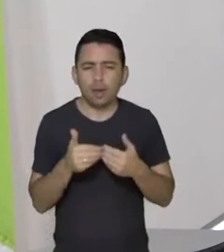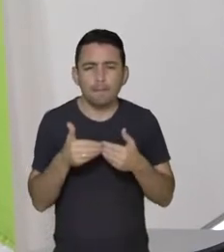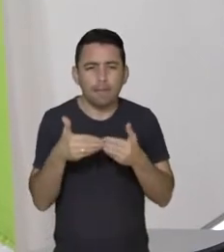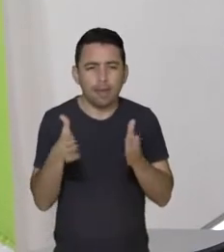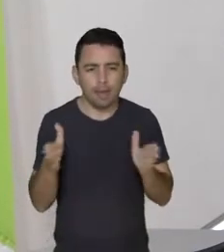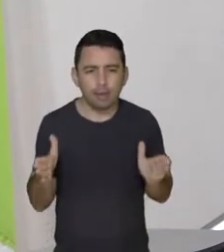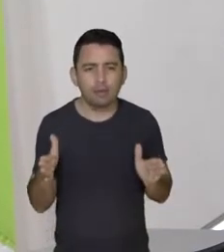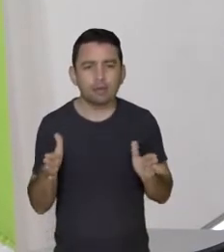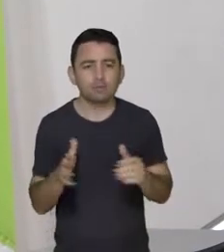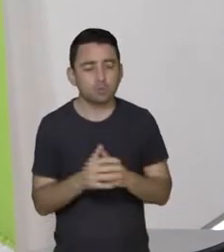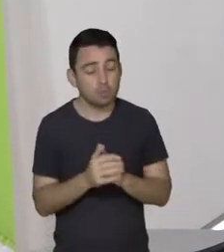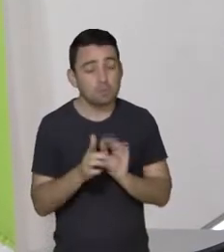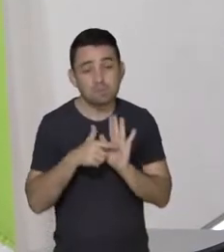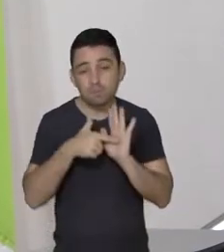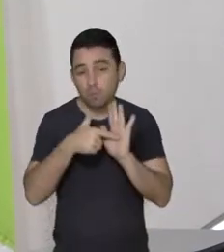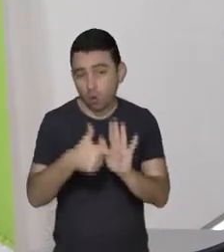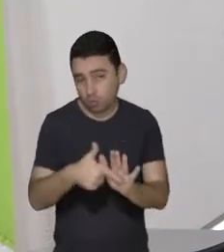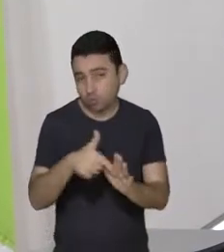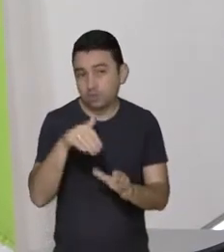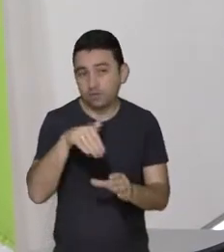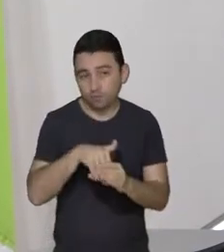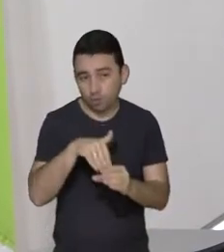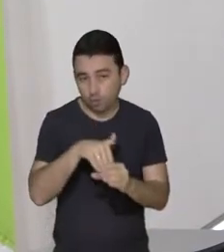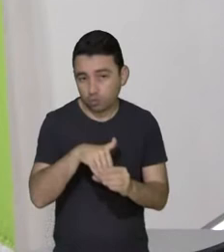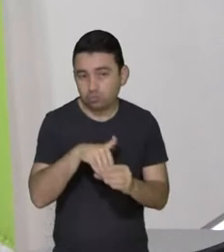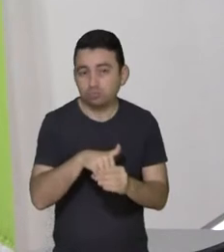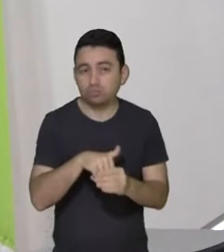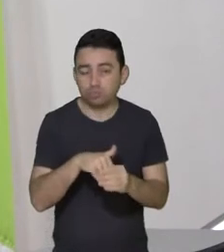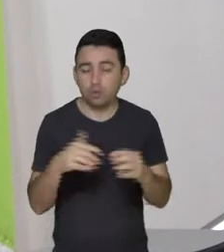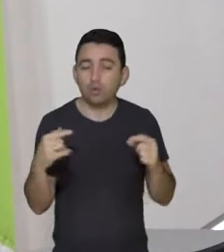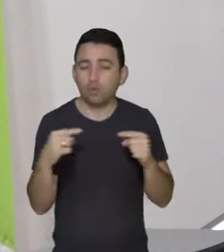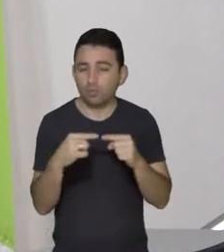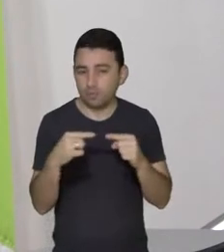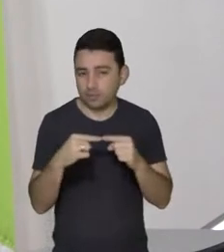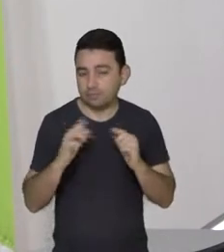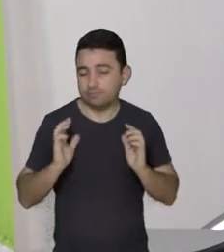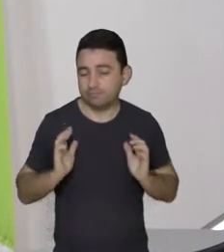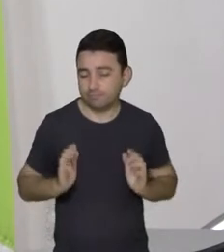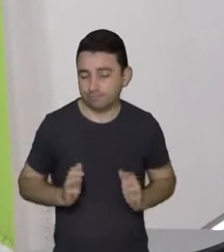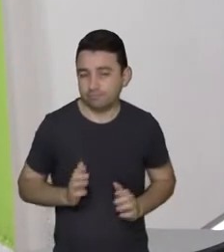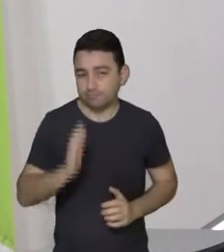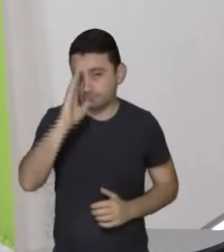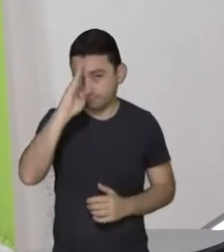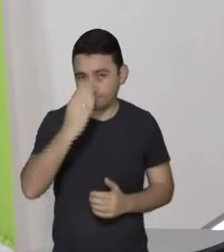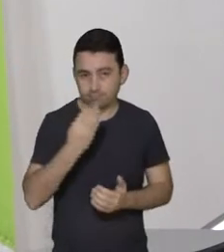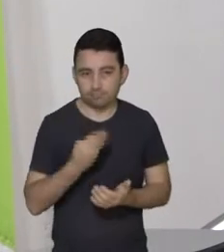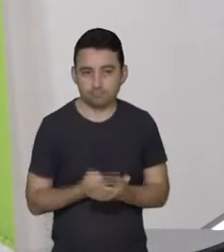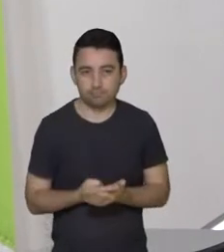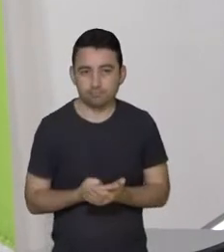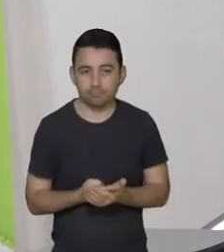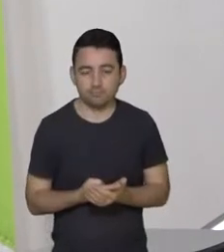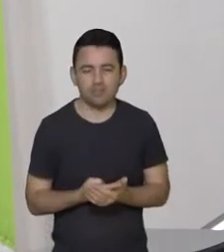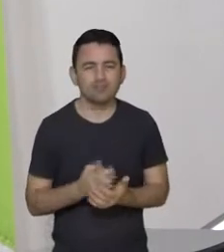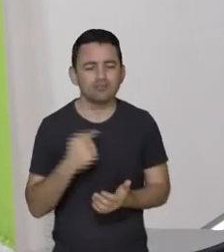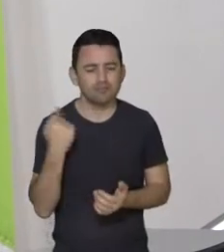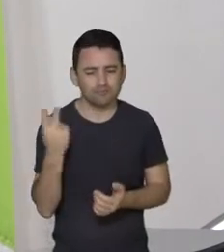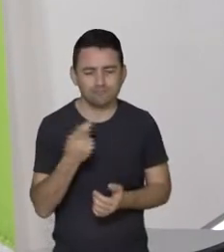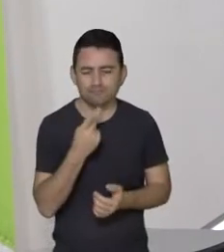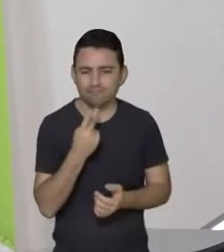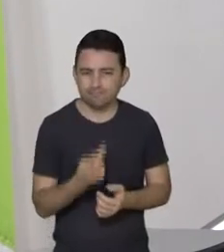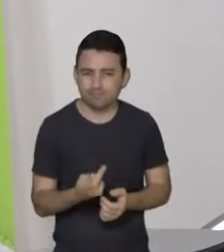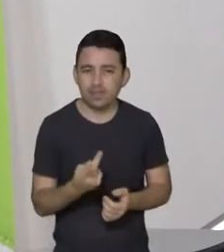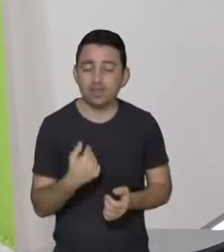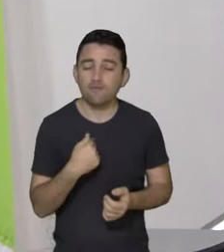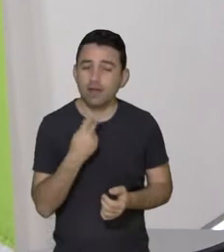ali apareceram os votos conforme o cidadão depositou E nós como eu disse que temos